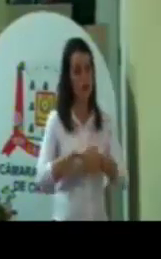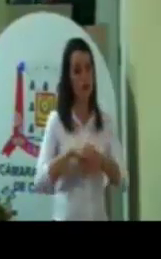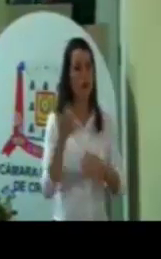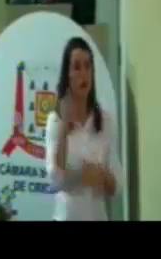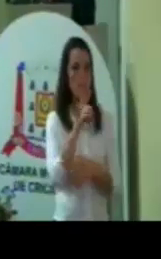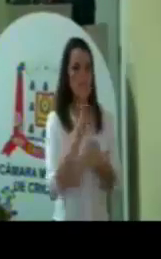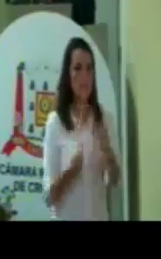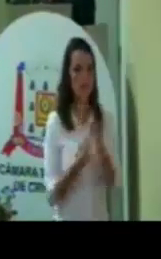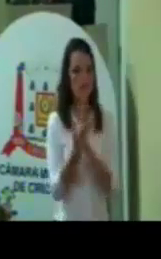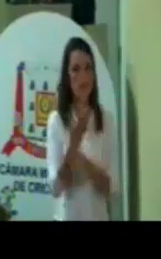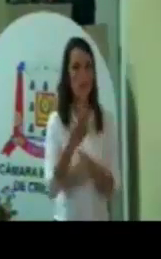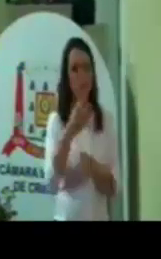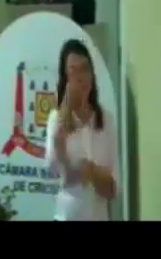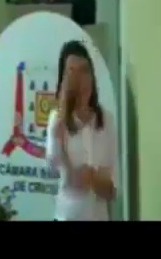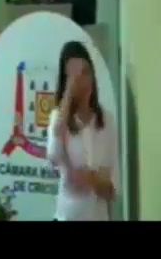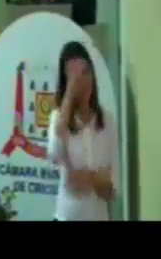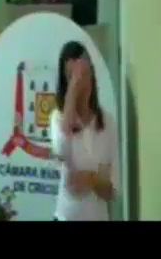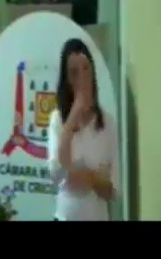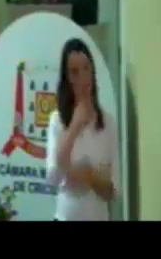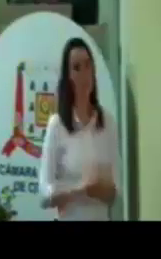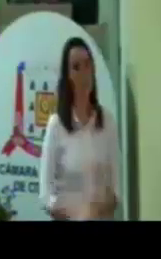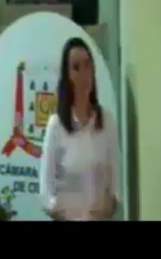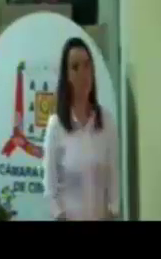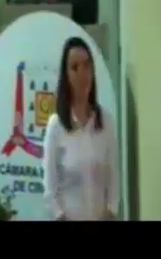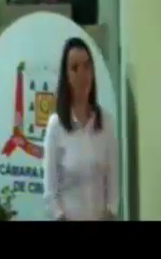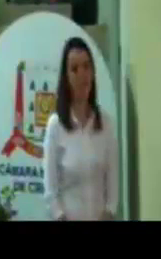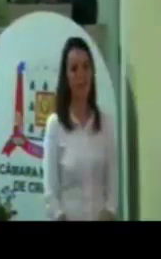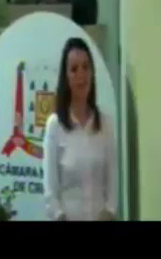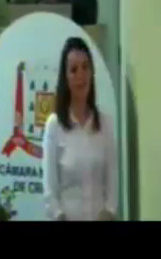da Escola do Legislativo do município de Criciúma.